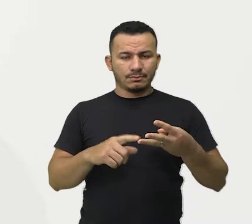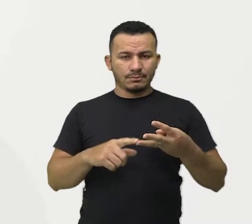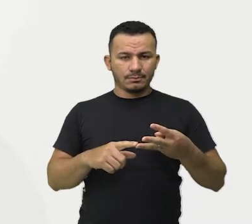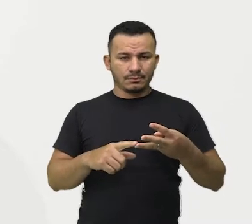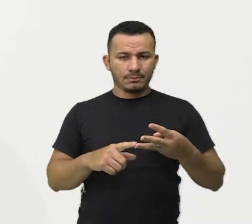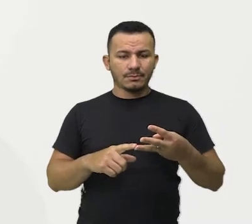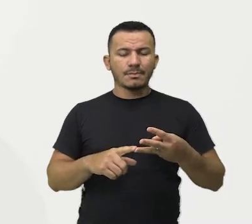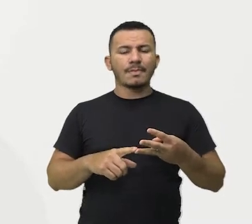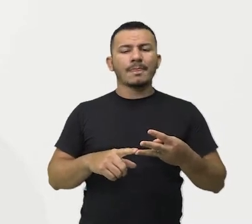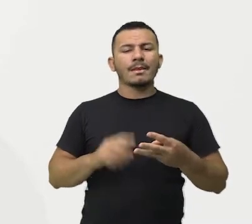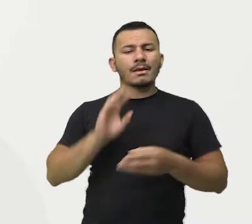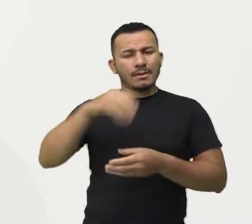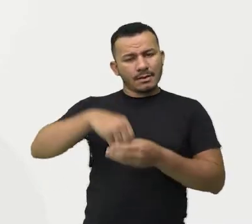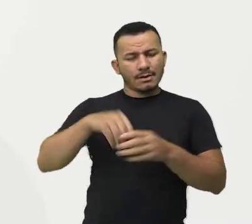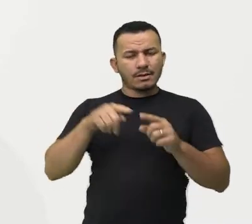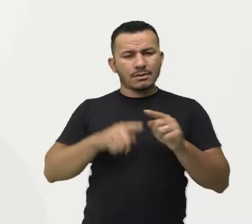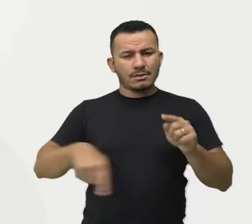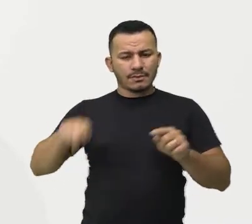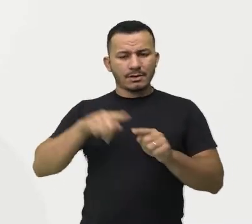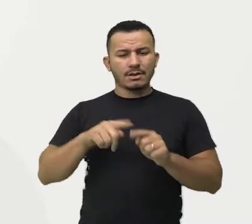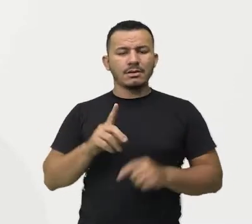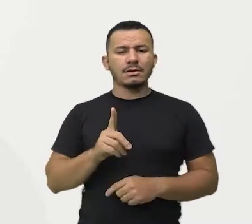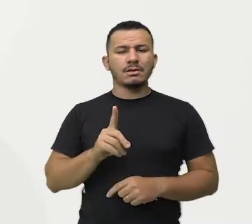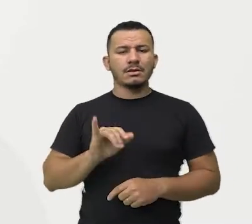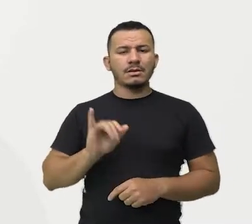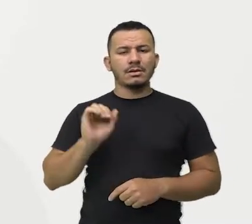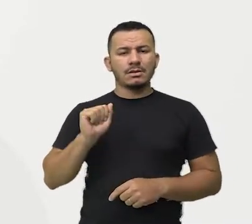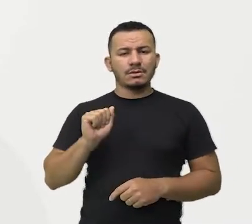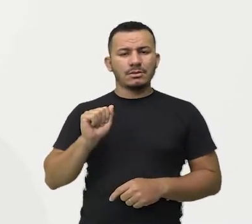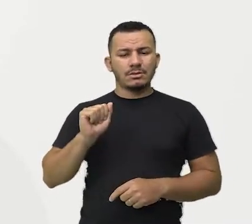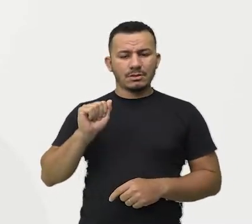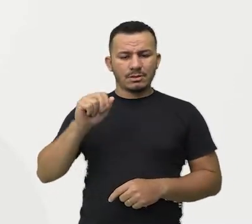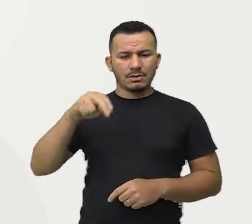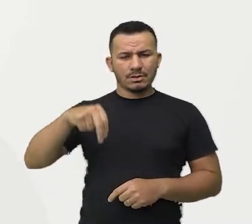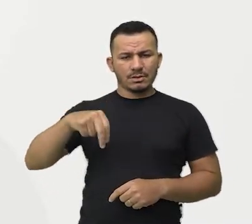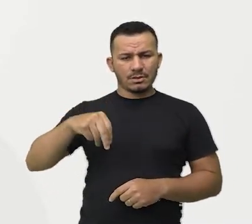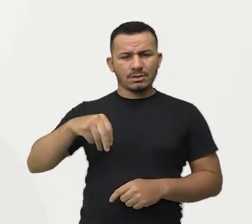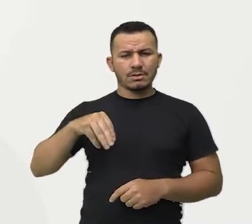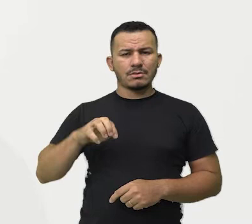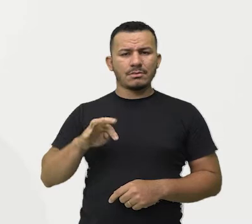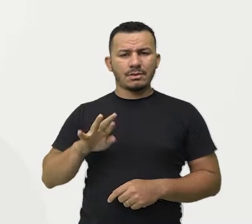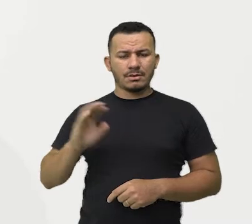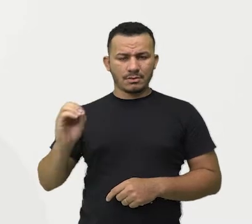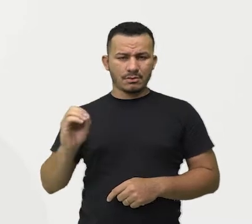o raio. E outro elemento muito importante na circunferência, que é o diâmetro,